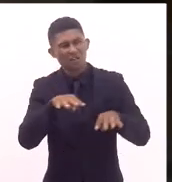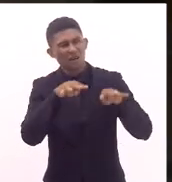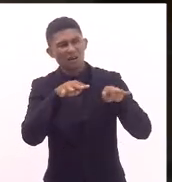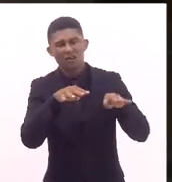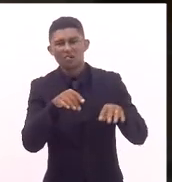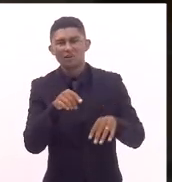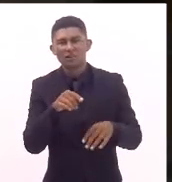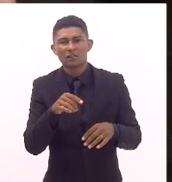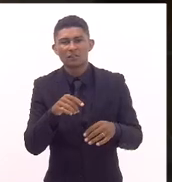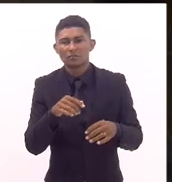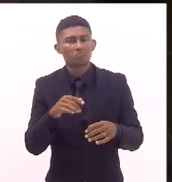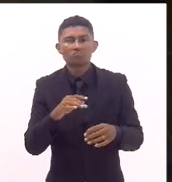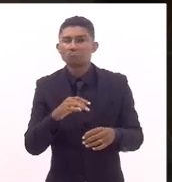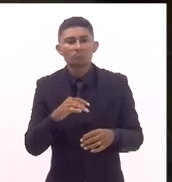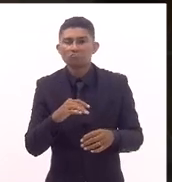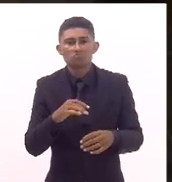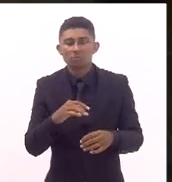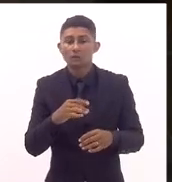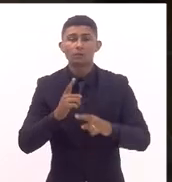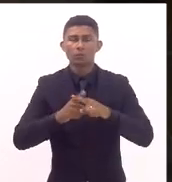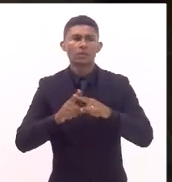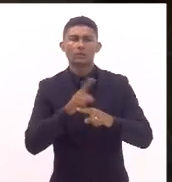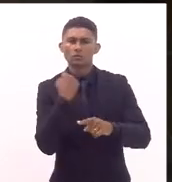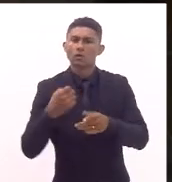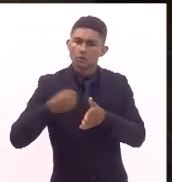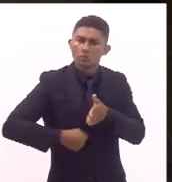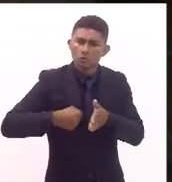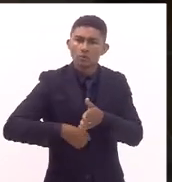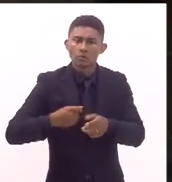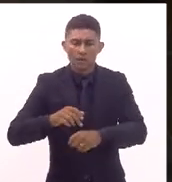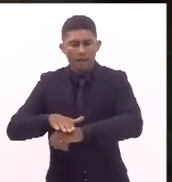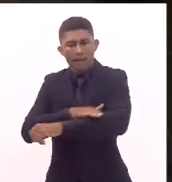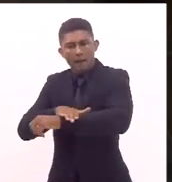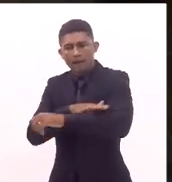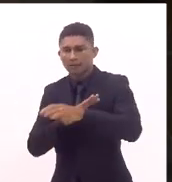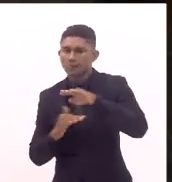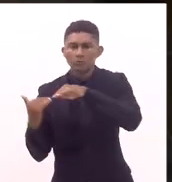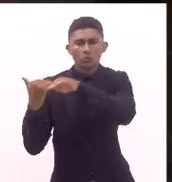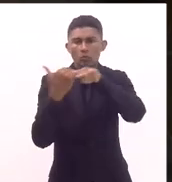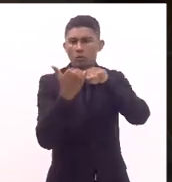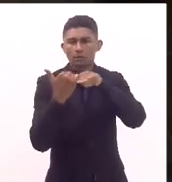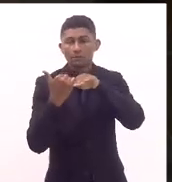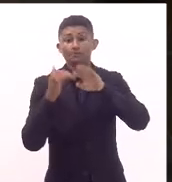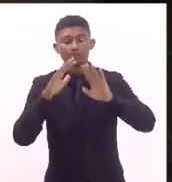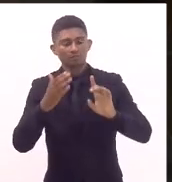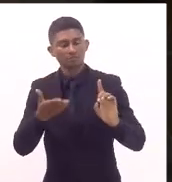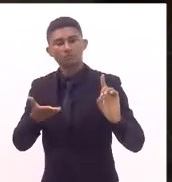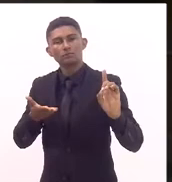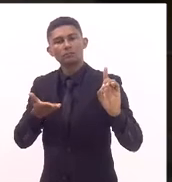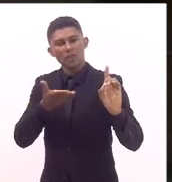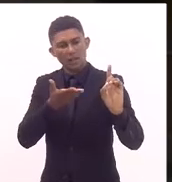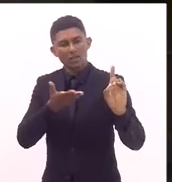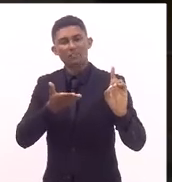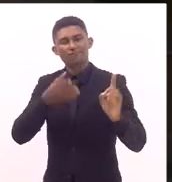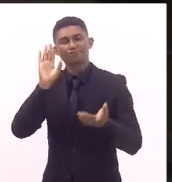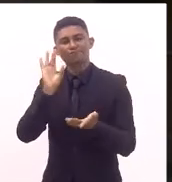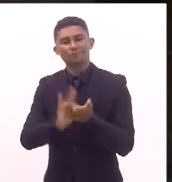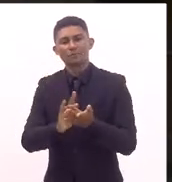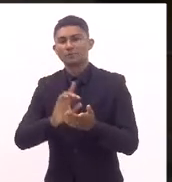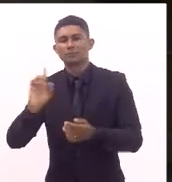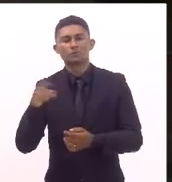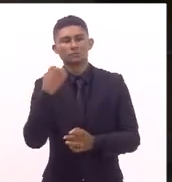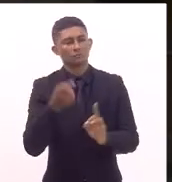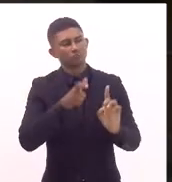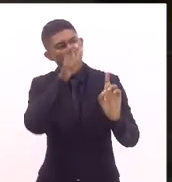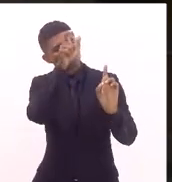a promoção da Igualdade racial e Benedita é isso gente Benedita é a pessoa que inspira mesmo sabe